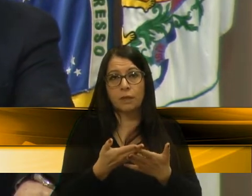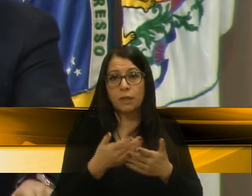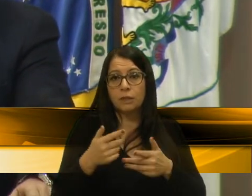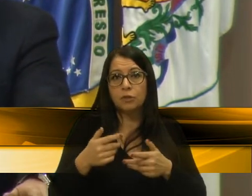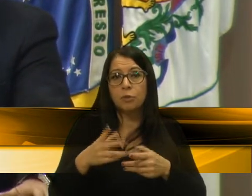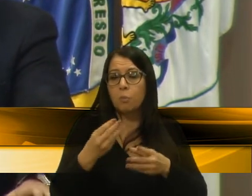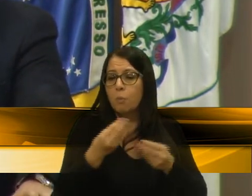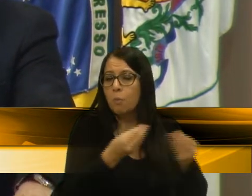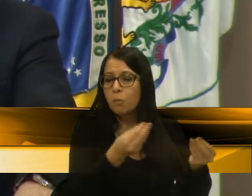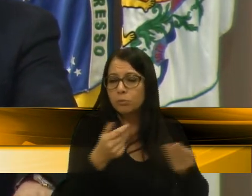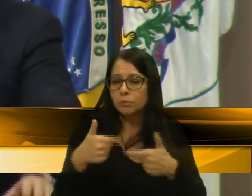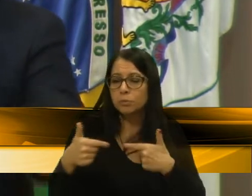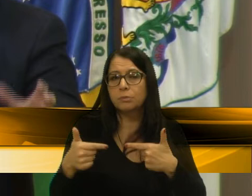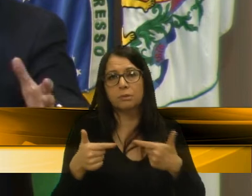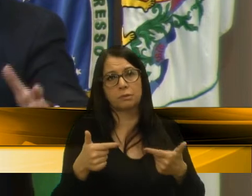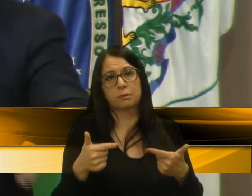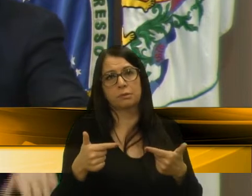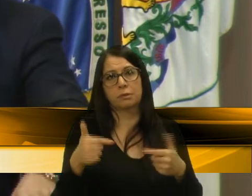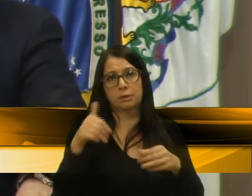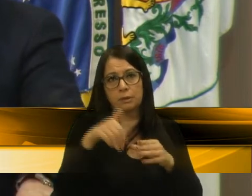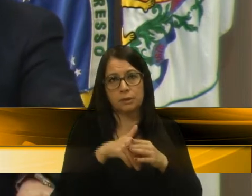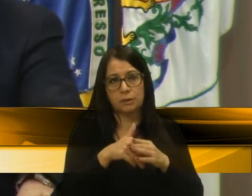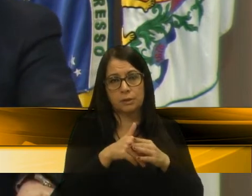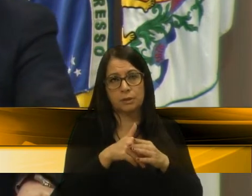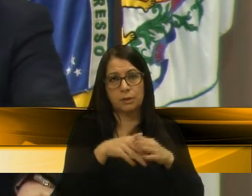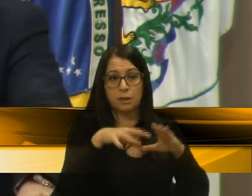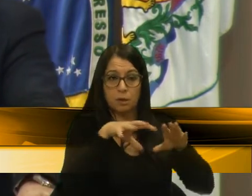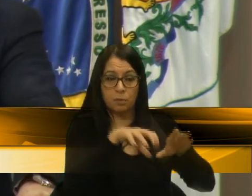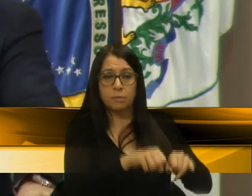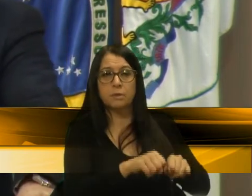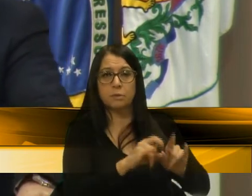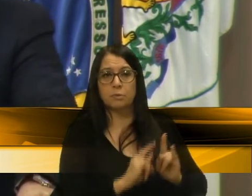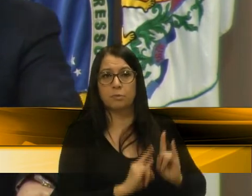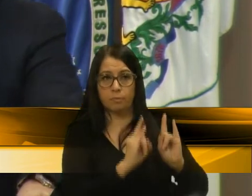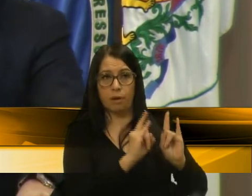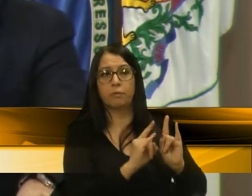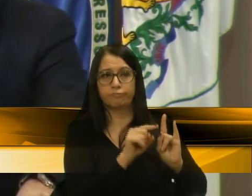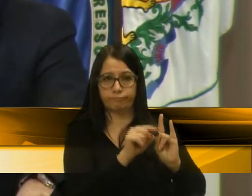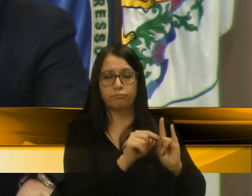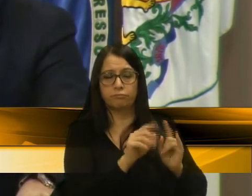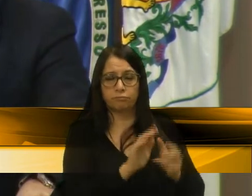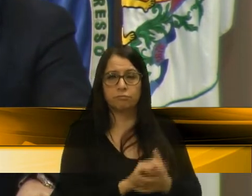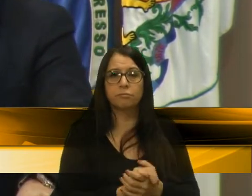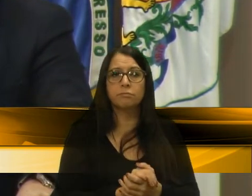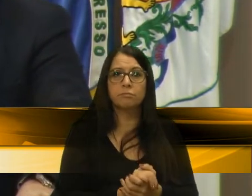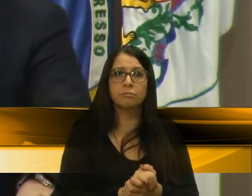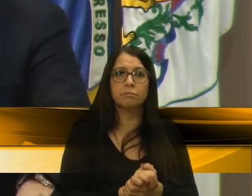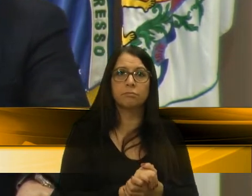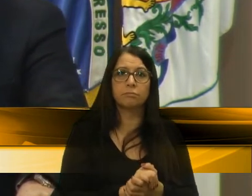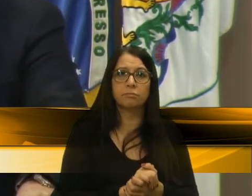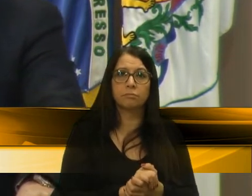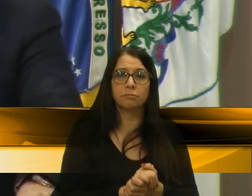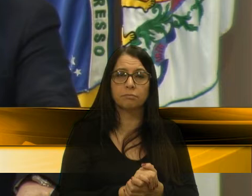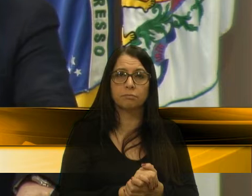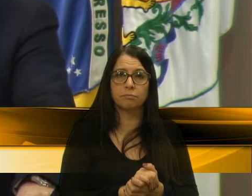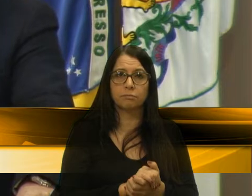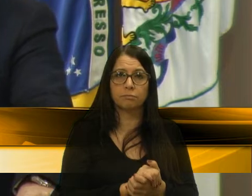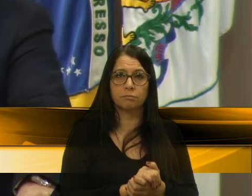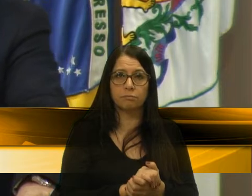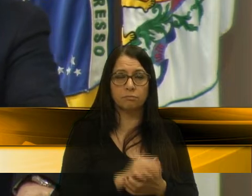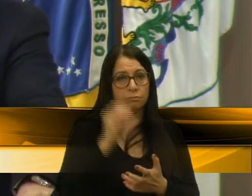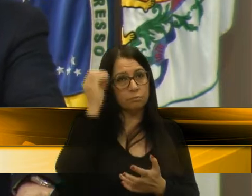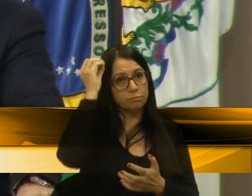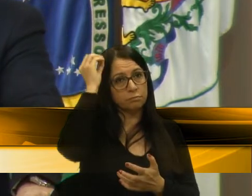empregos, primeiramente, muito grande dentro da ocupação desse prédio da Maesa. Cecília, que